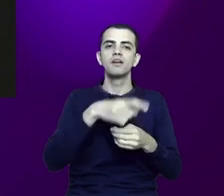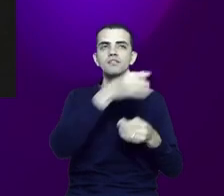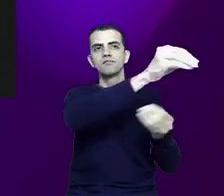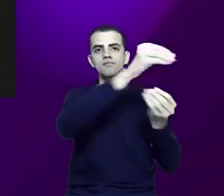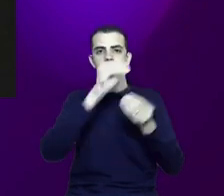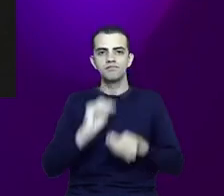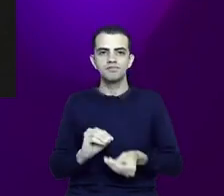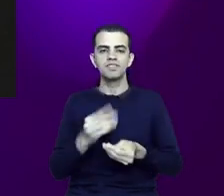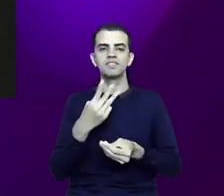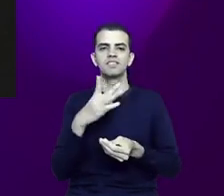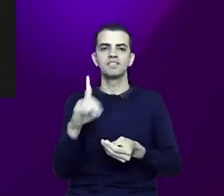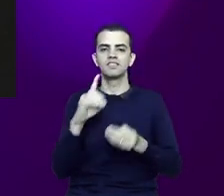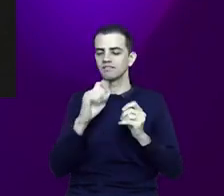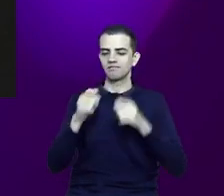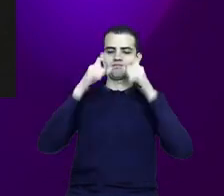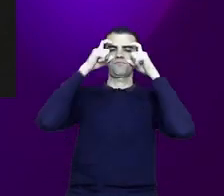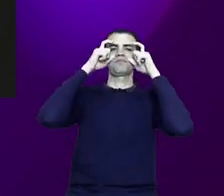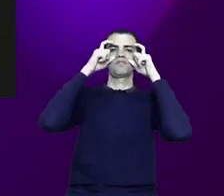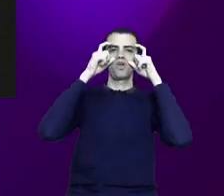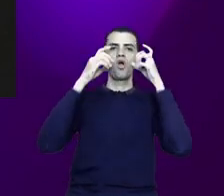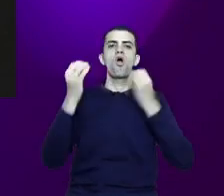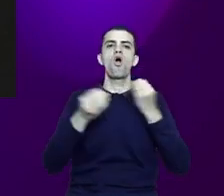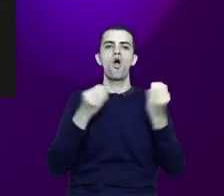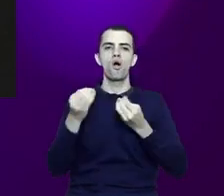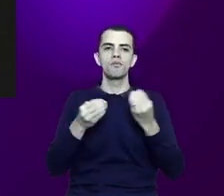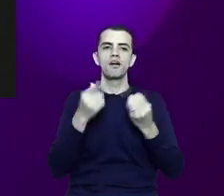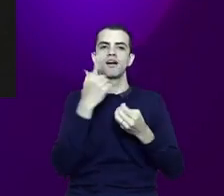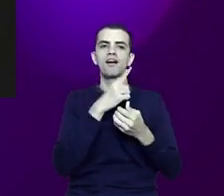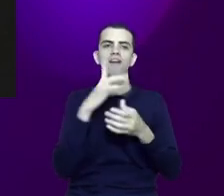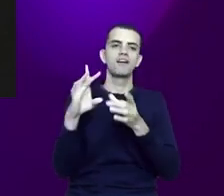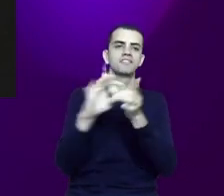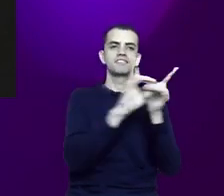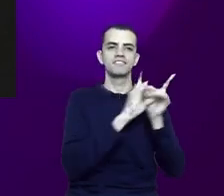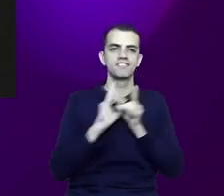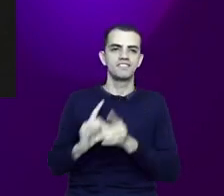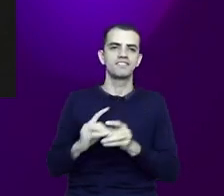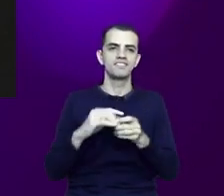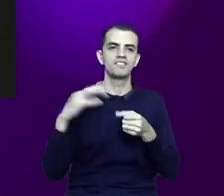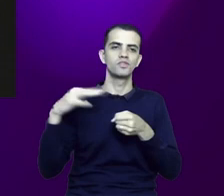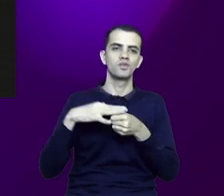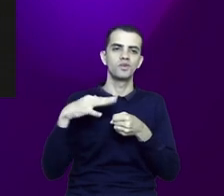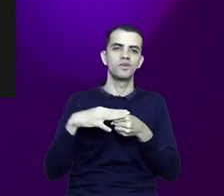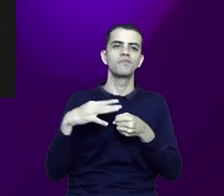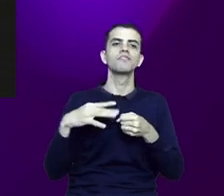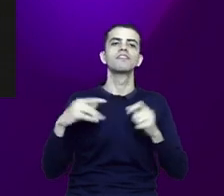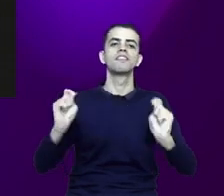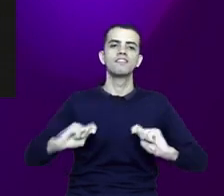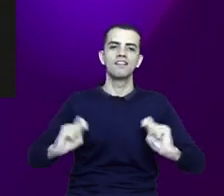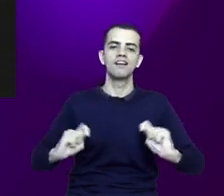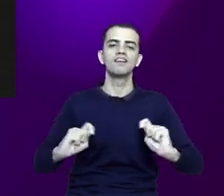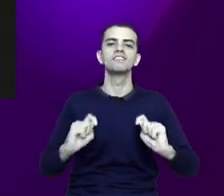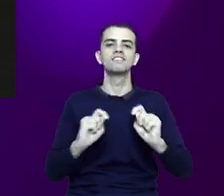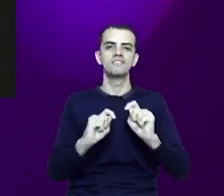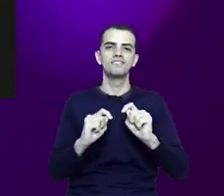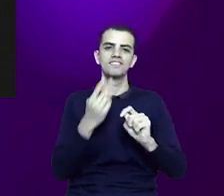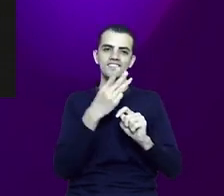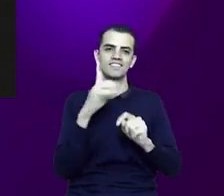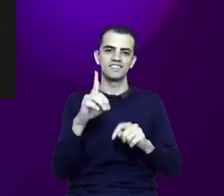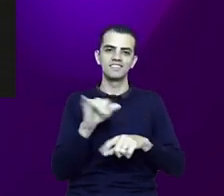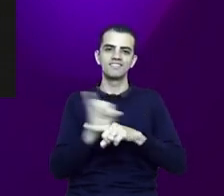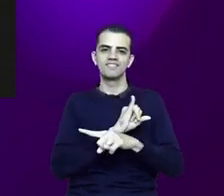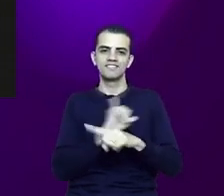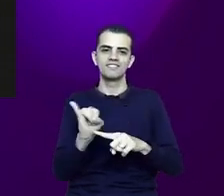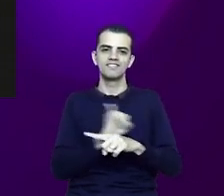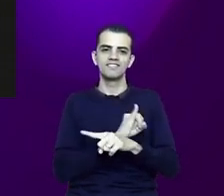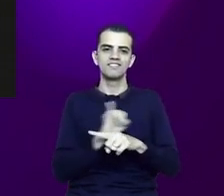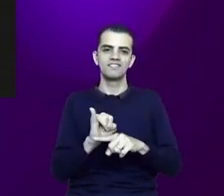da tomografia, para o seu óculos. Então, com essa integração completa, a gente consegue fazer já planejamentos 3D no próprio software,